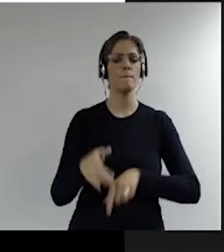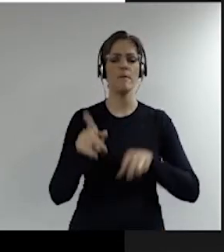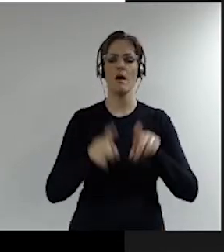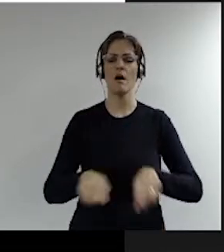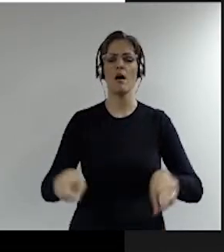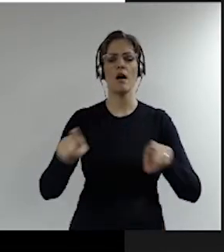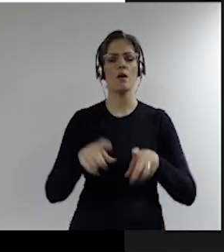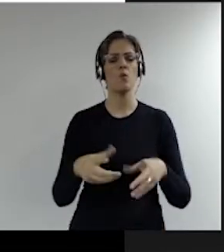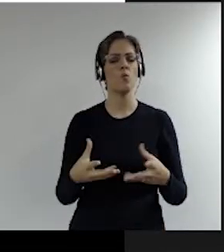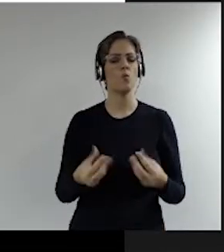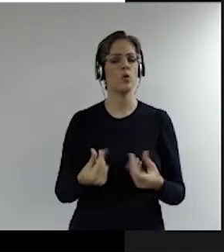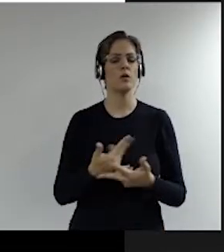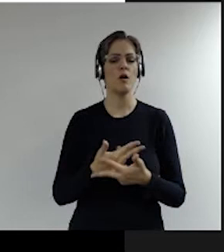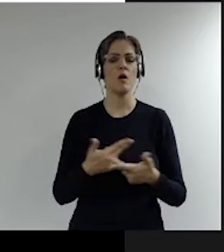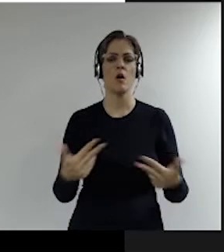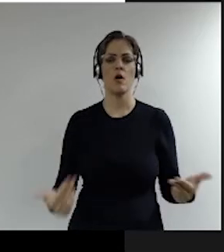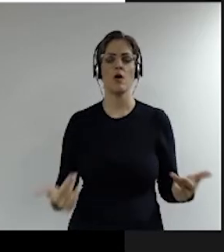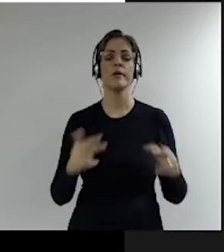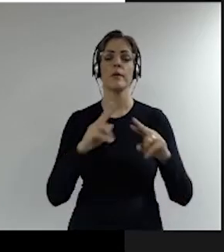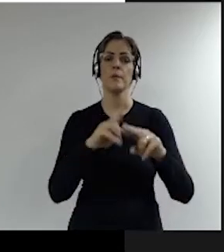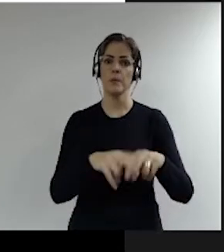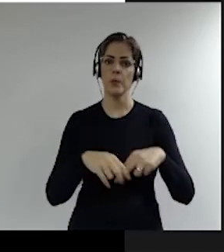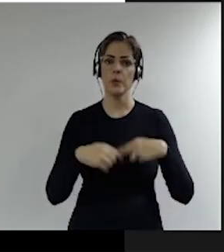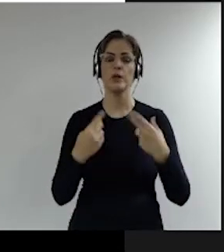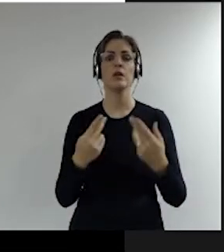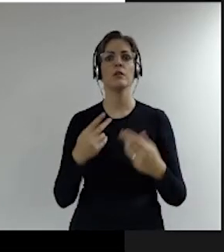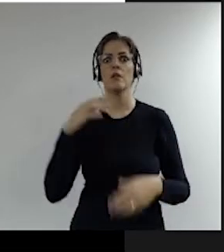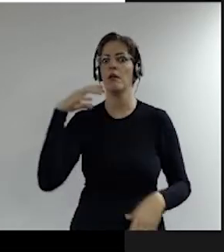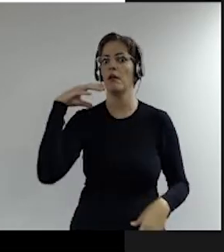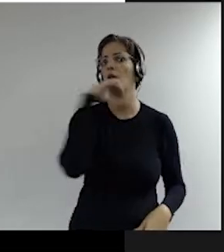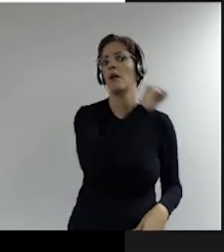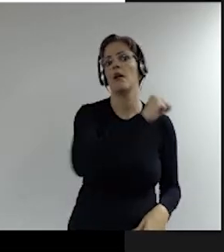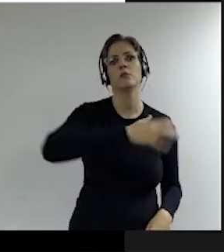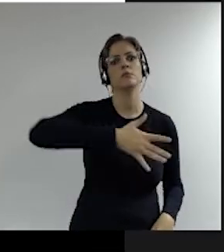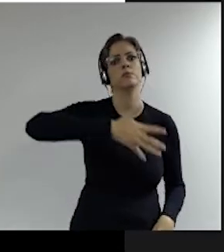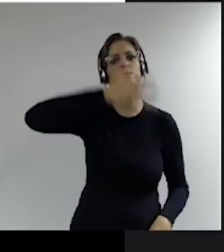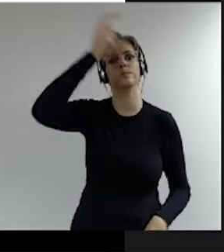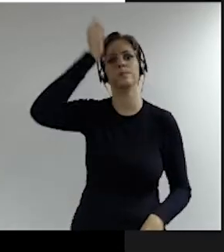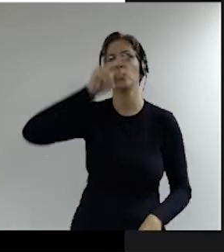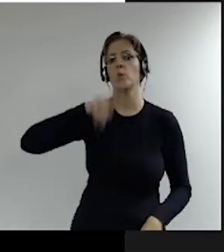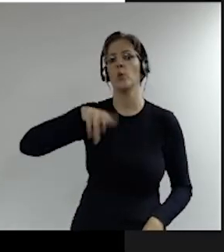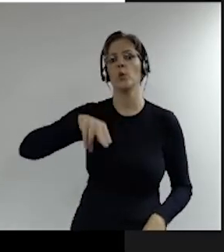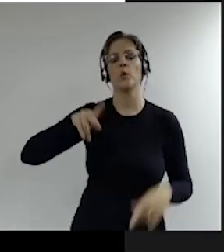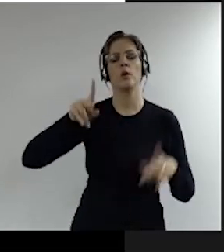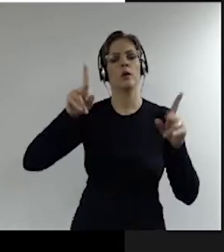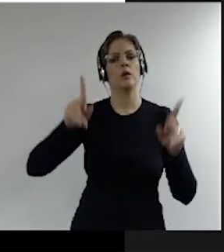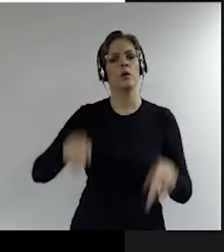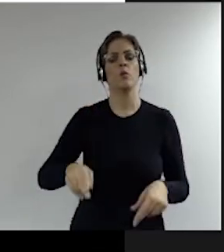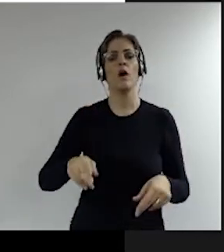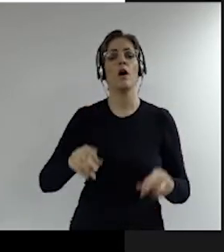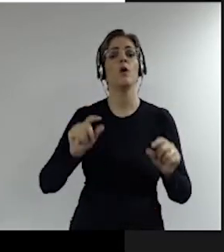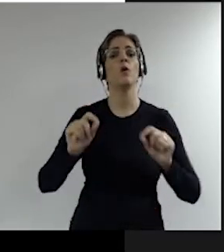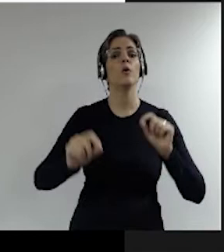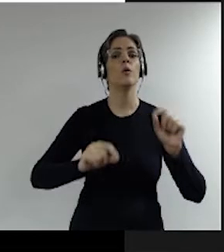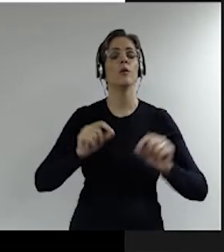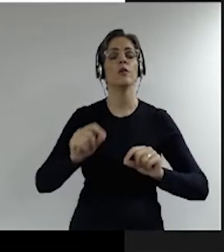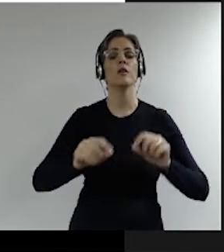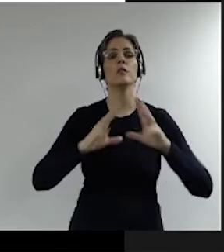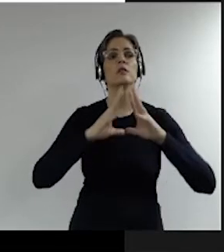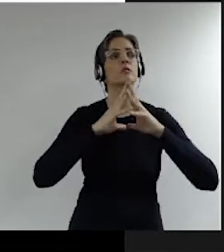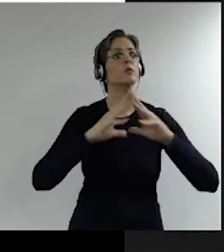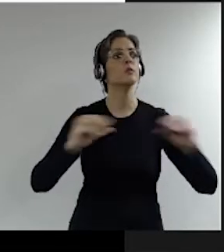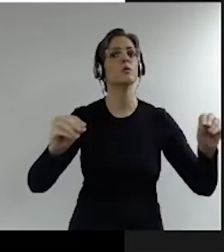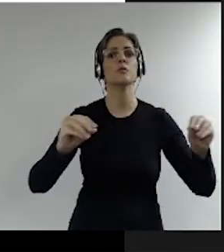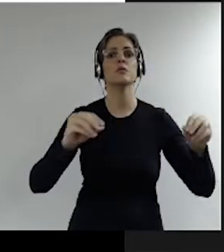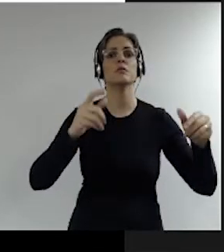dizer, trouxe e vem trazendo, numa velocidade sem precedentes, uma extinção massiva de